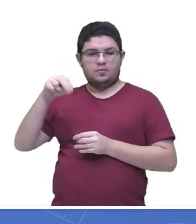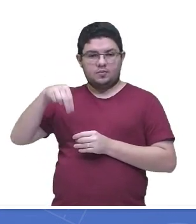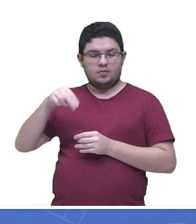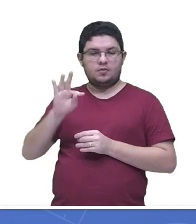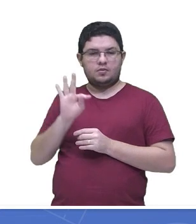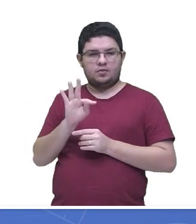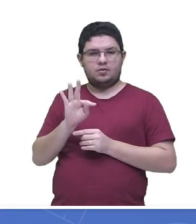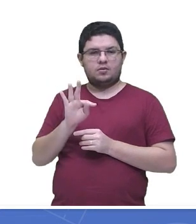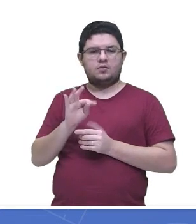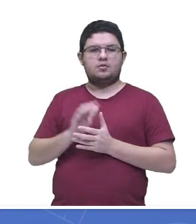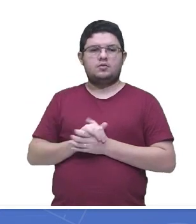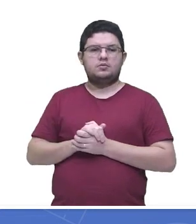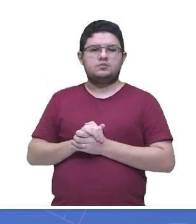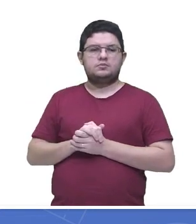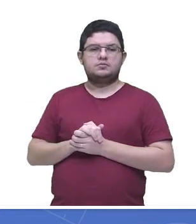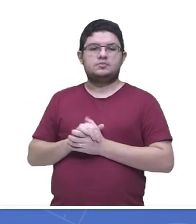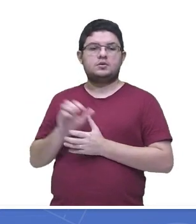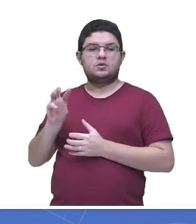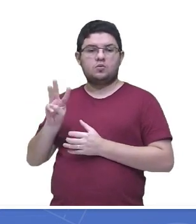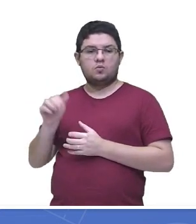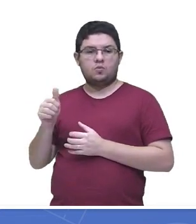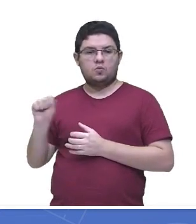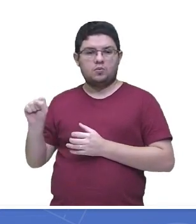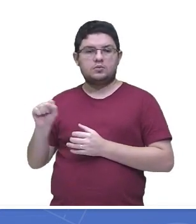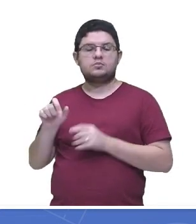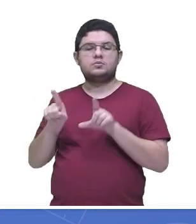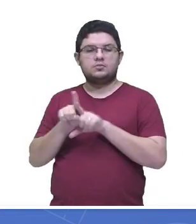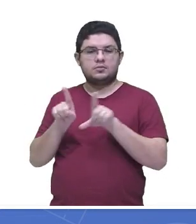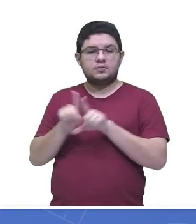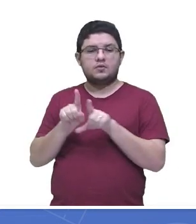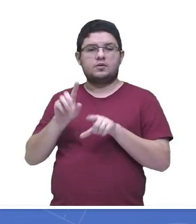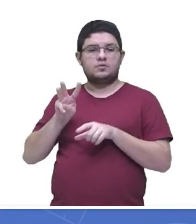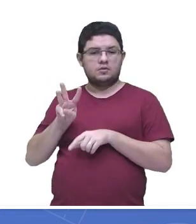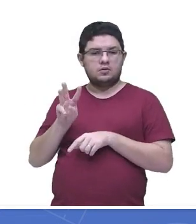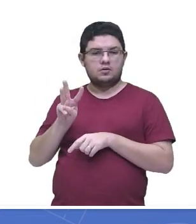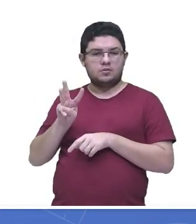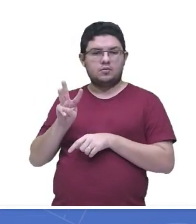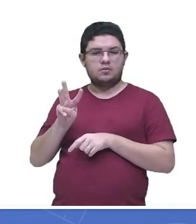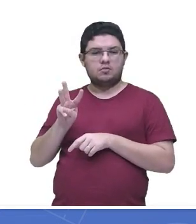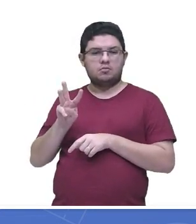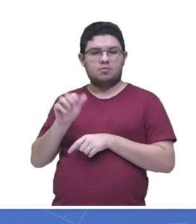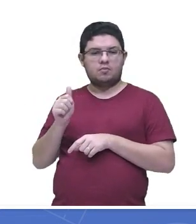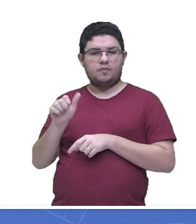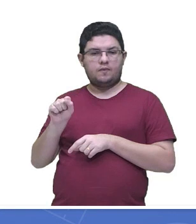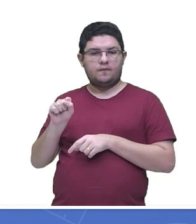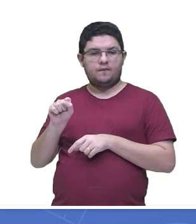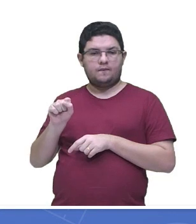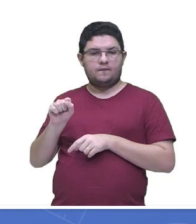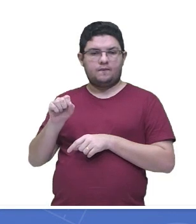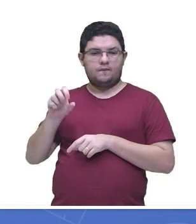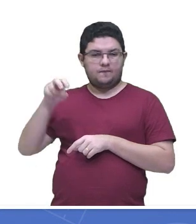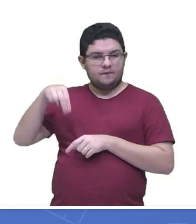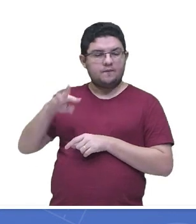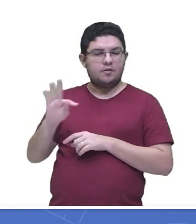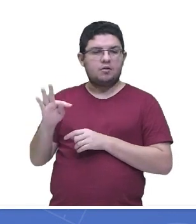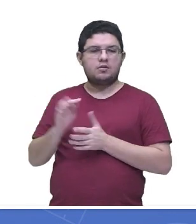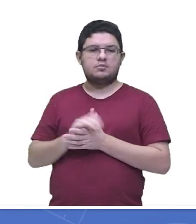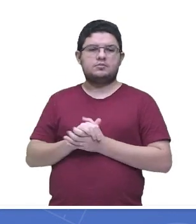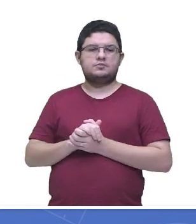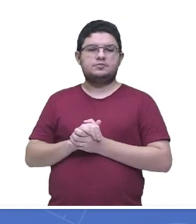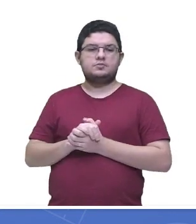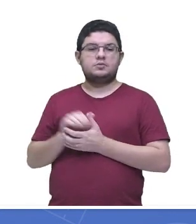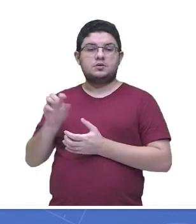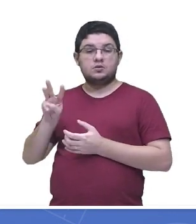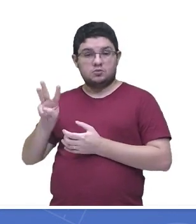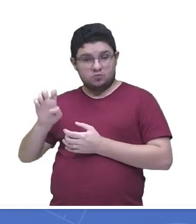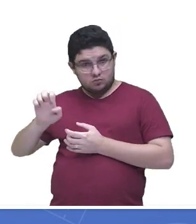we, were, no caso were, eu vou utilizar were not, we were not ou weren't, weren't,